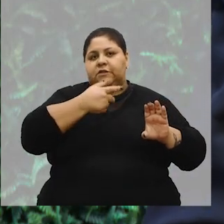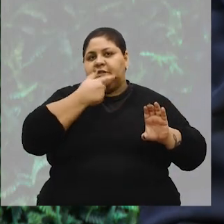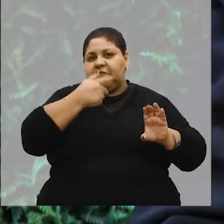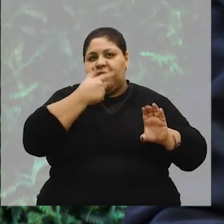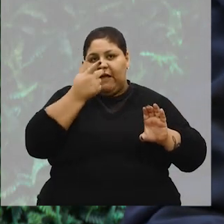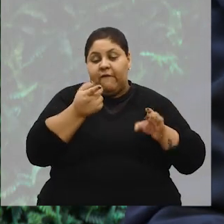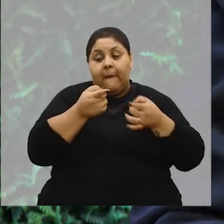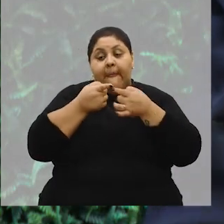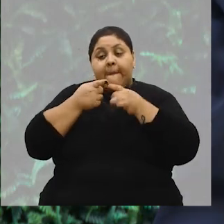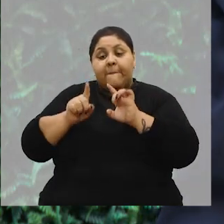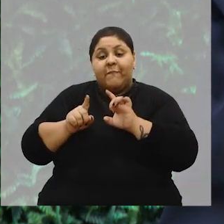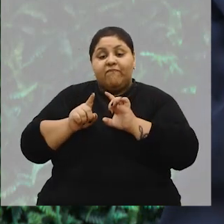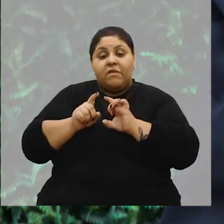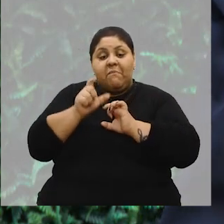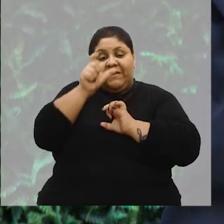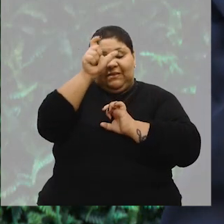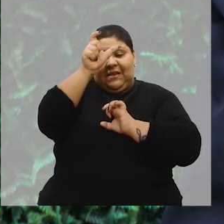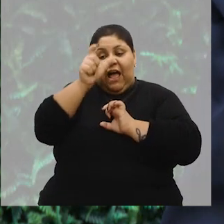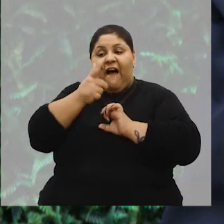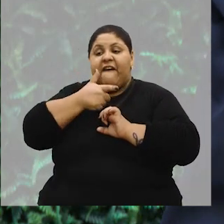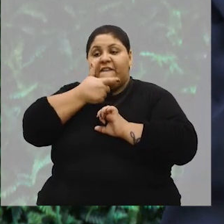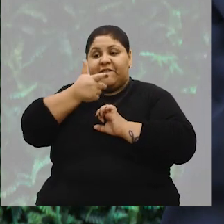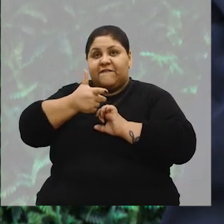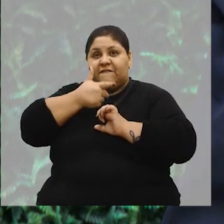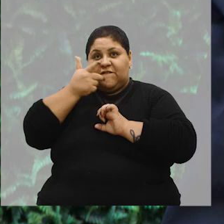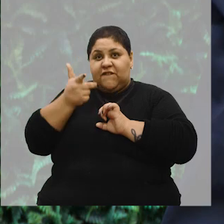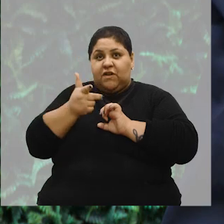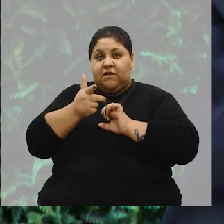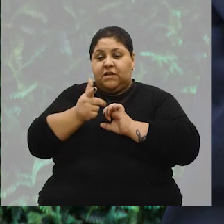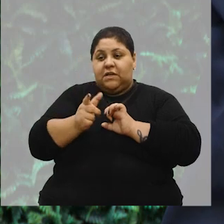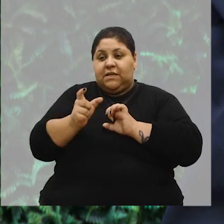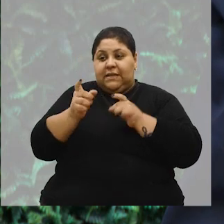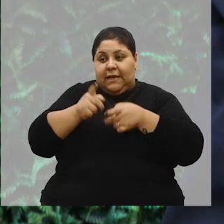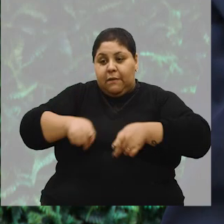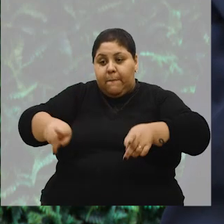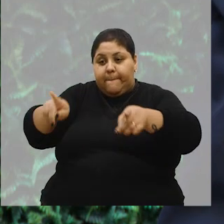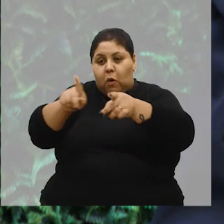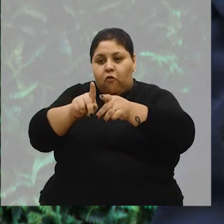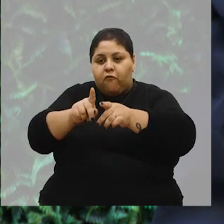tal, mas aquela manifestação daquela massa silenciosa